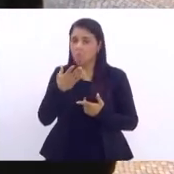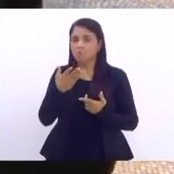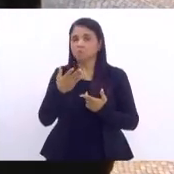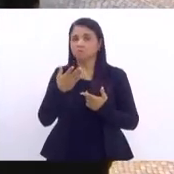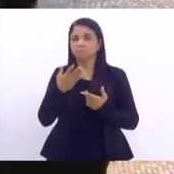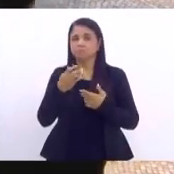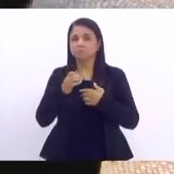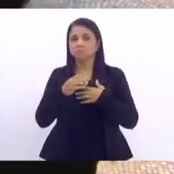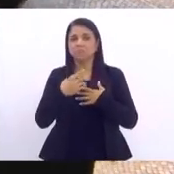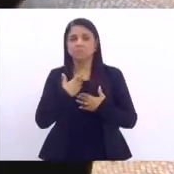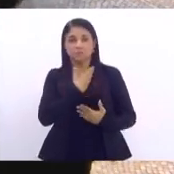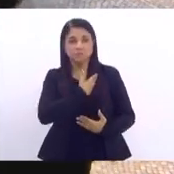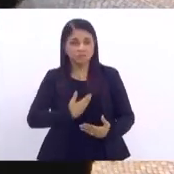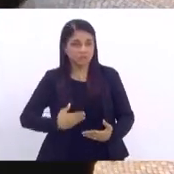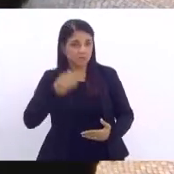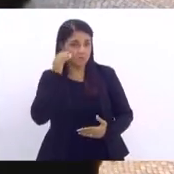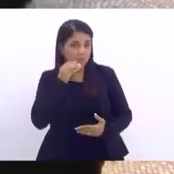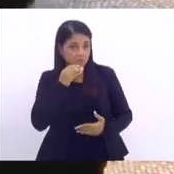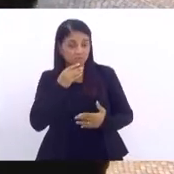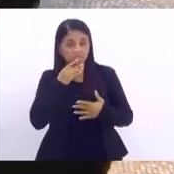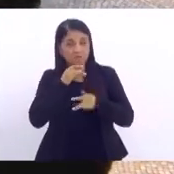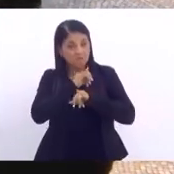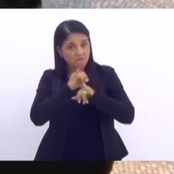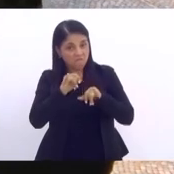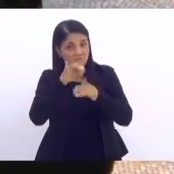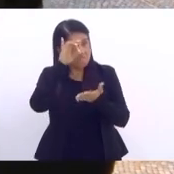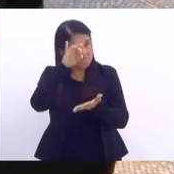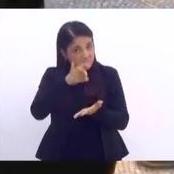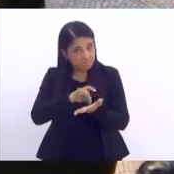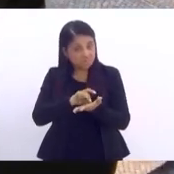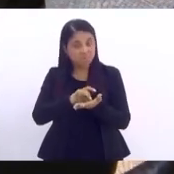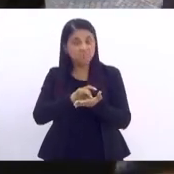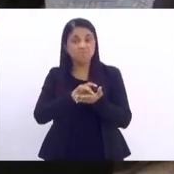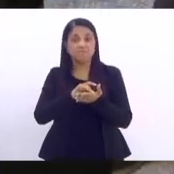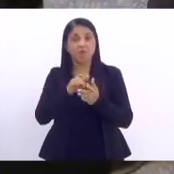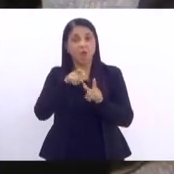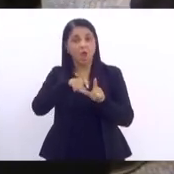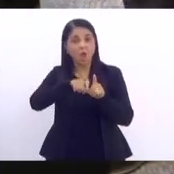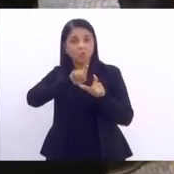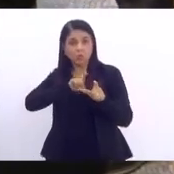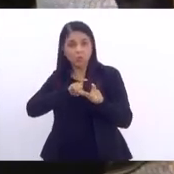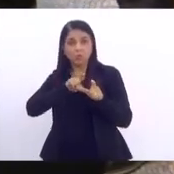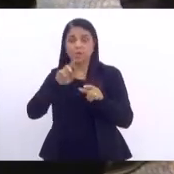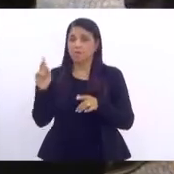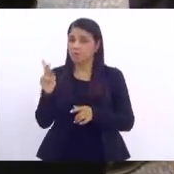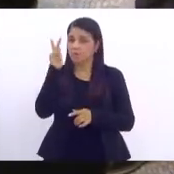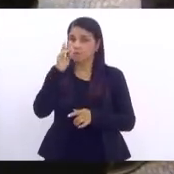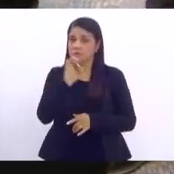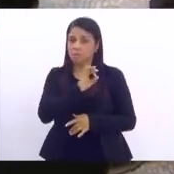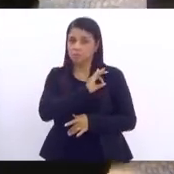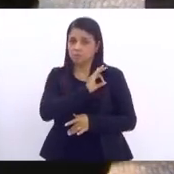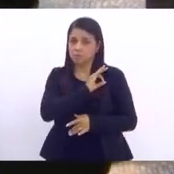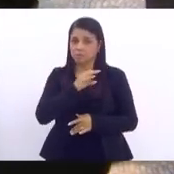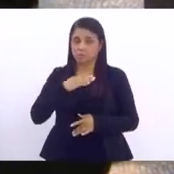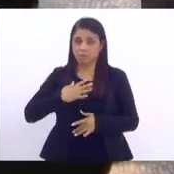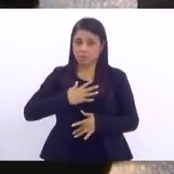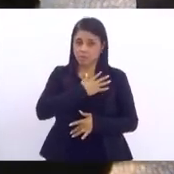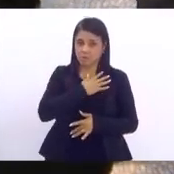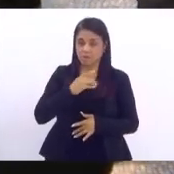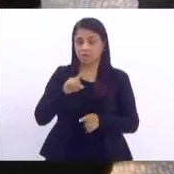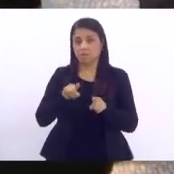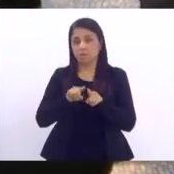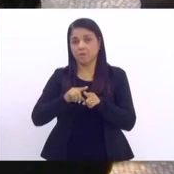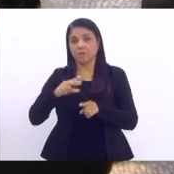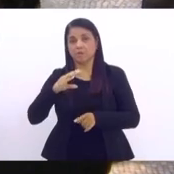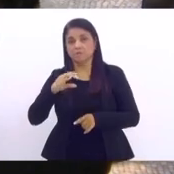que haverá autonomia, que vai valorizar a Polícia Civil e a Polícia Militar, eu não sei se é uma boa